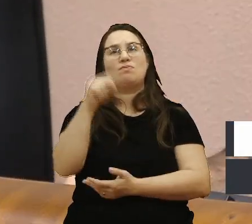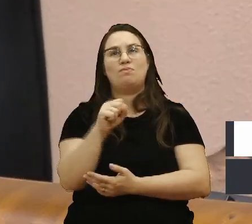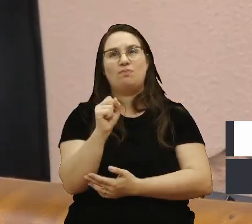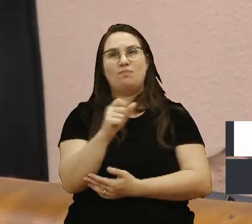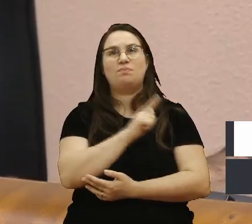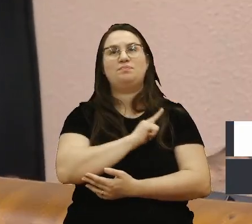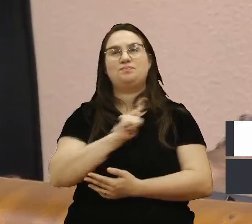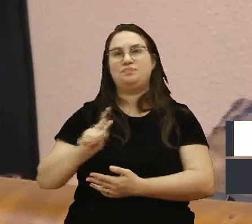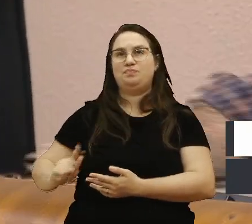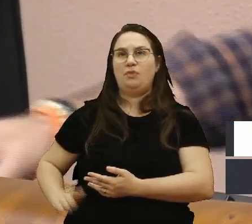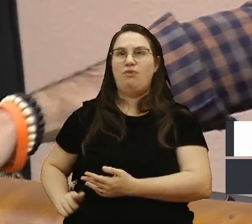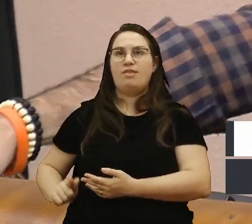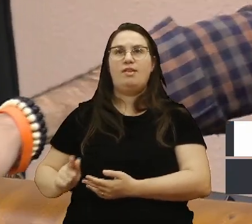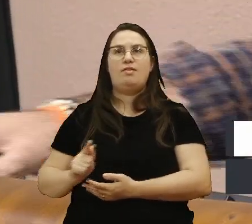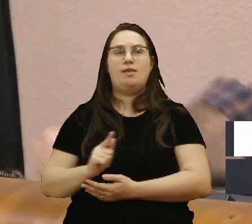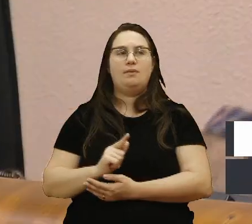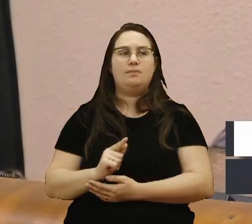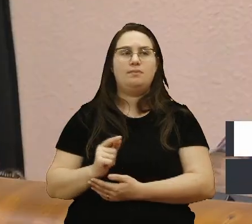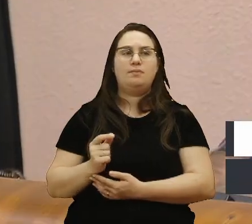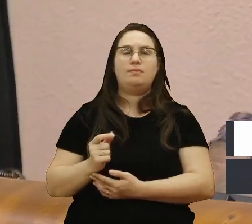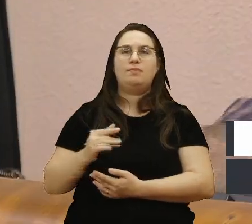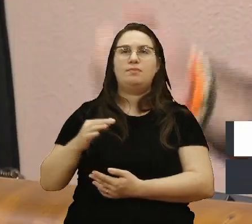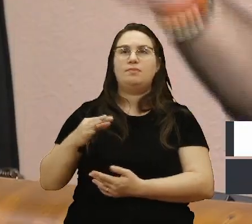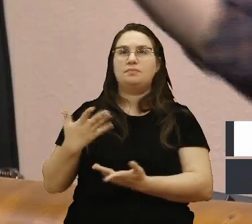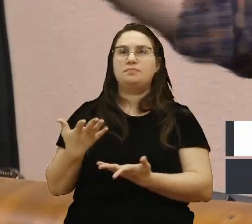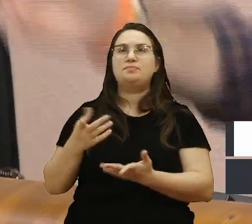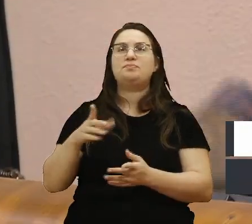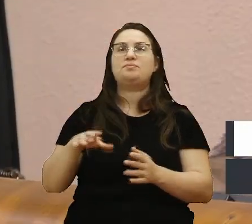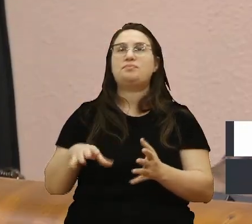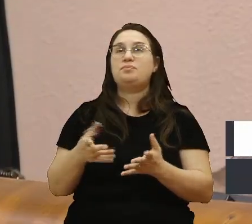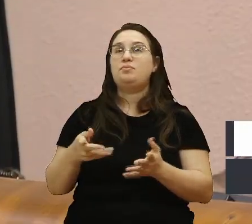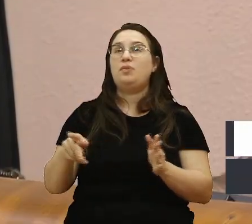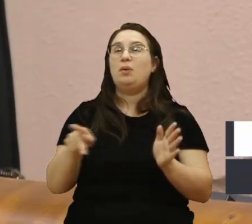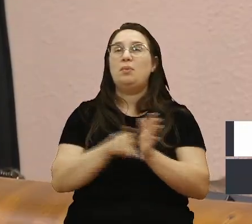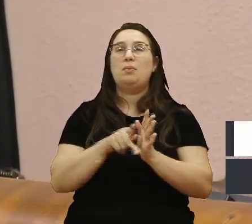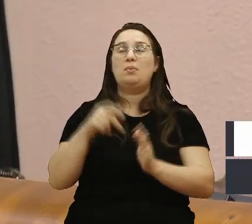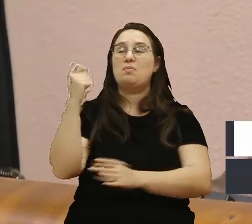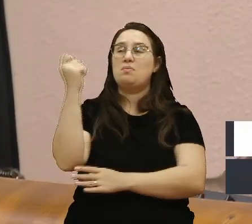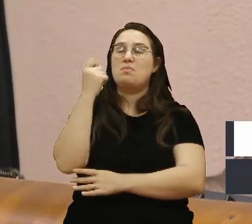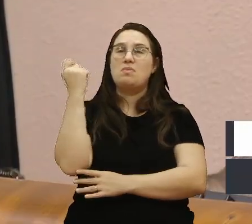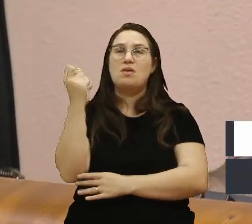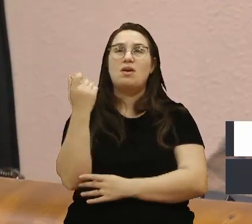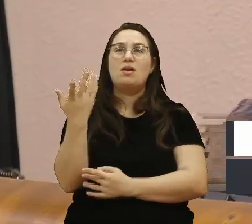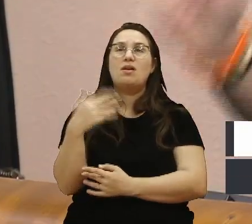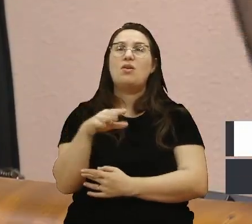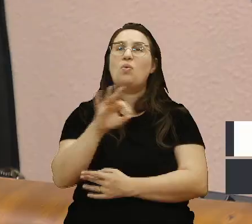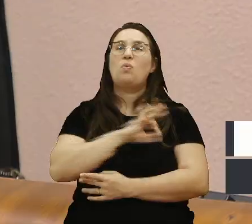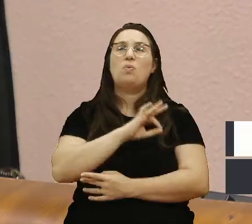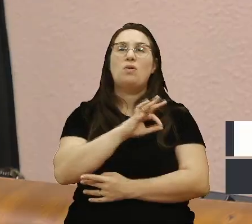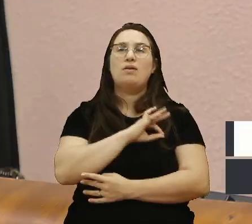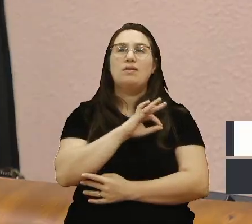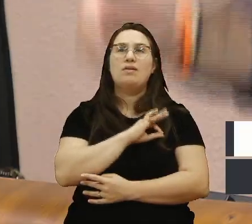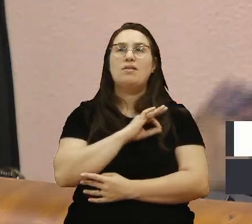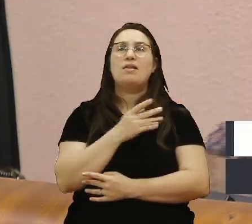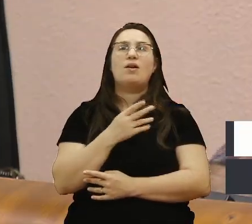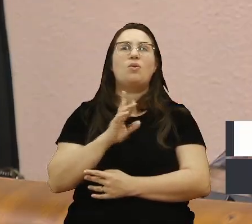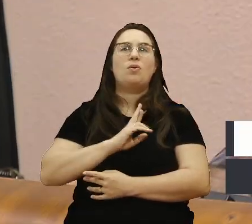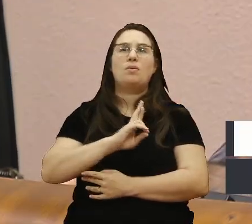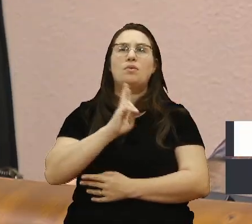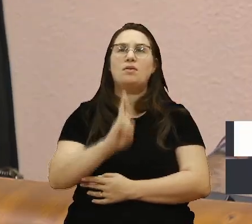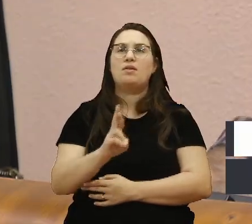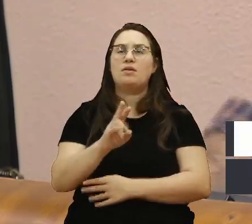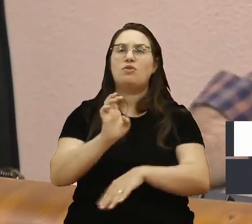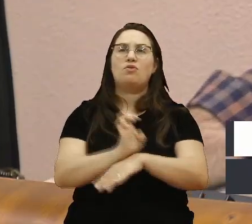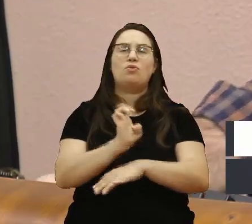governo fascista para mim, quando eles entram dentro de uma propriedade. Não preciso falar para o senhor o que aconteceria com um policial ou qualquer representante do Estado